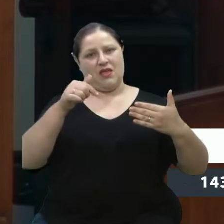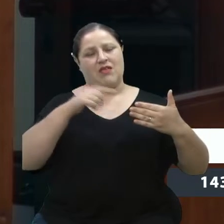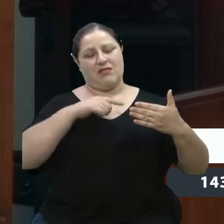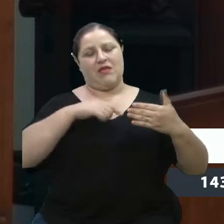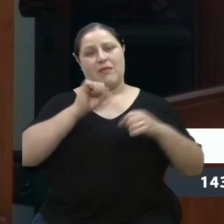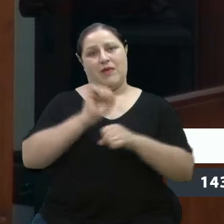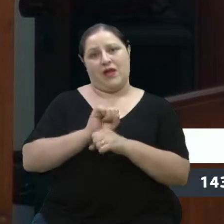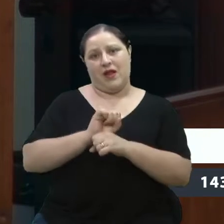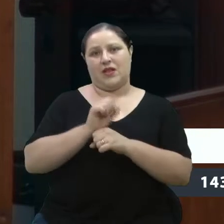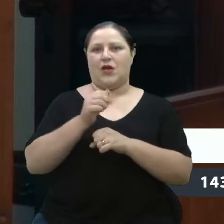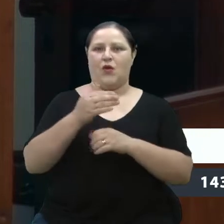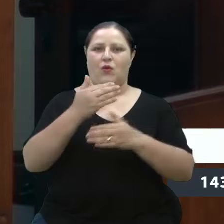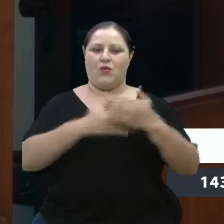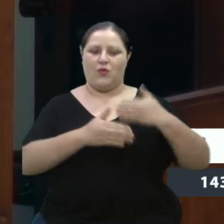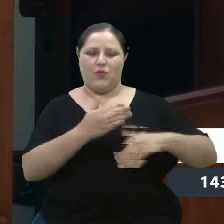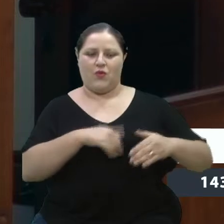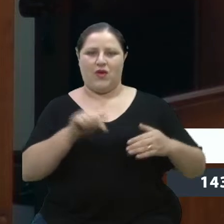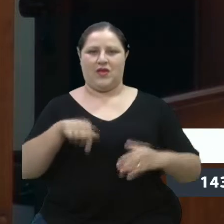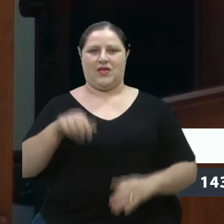aqui no Brasil.